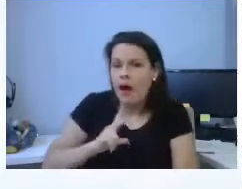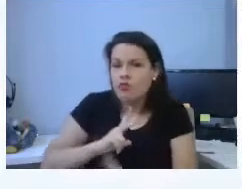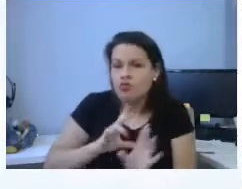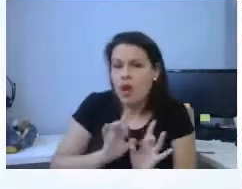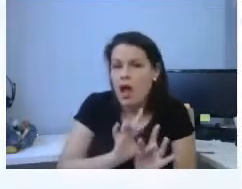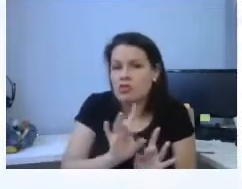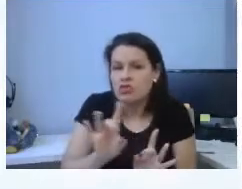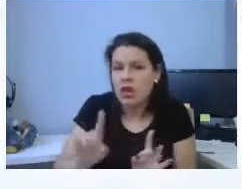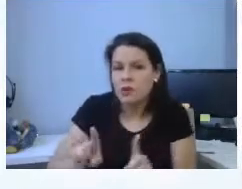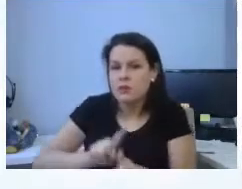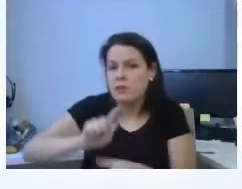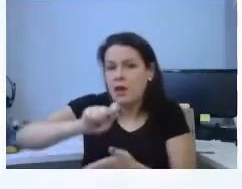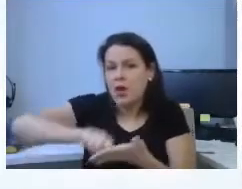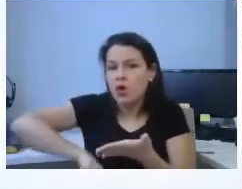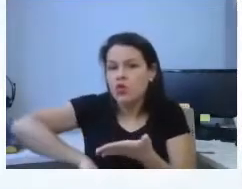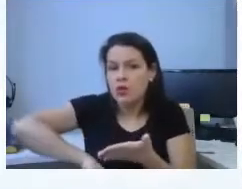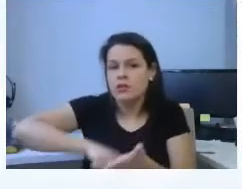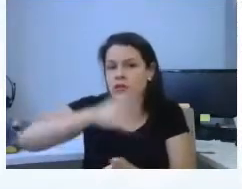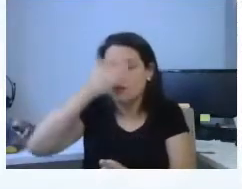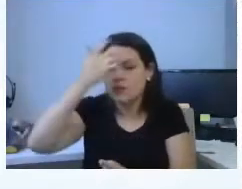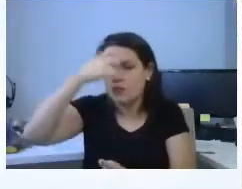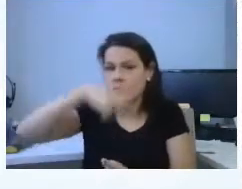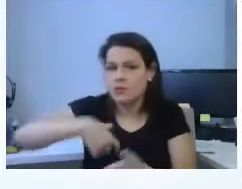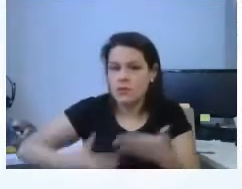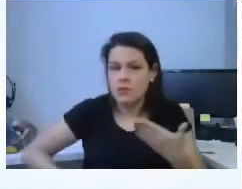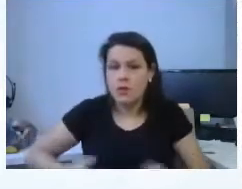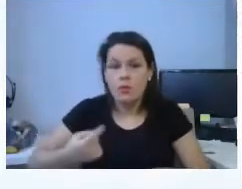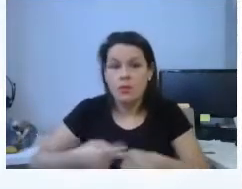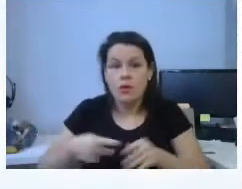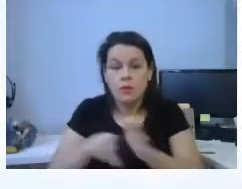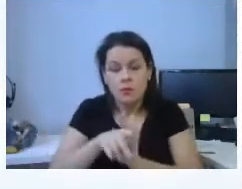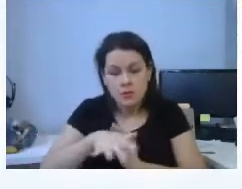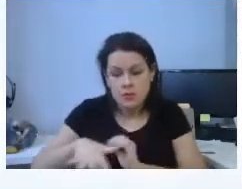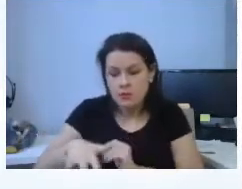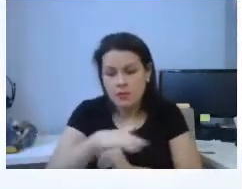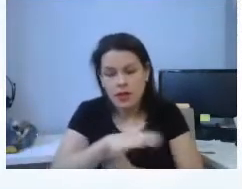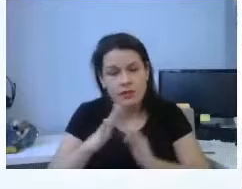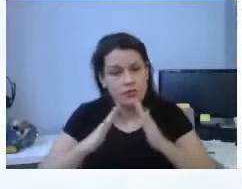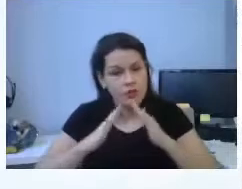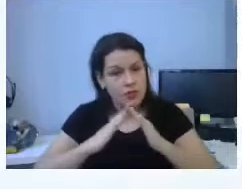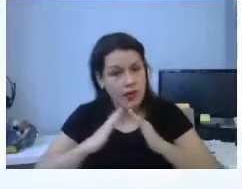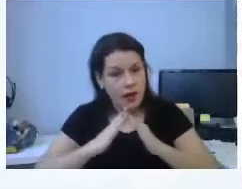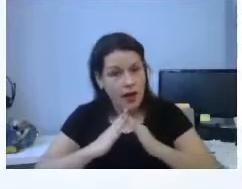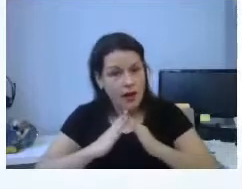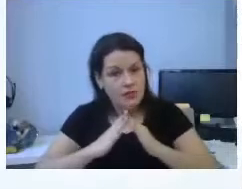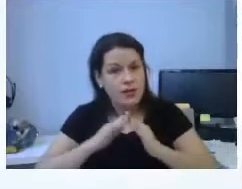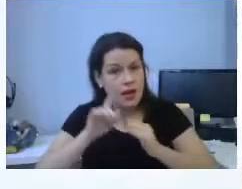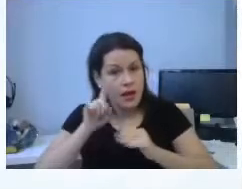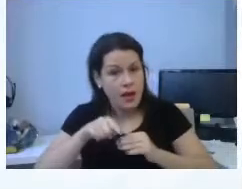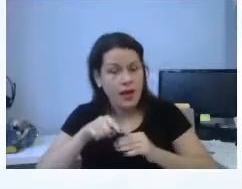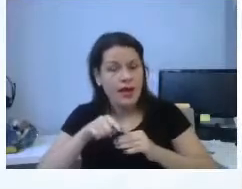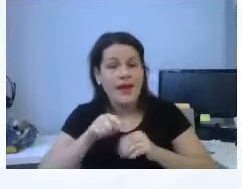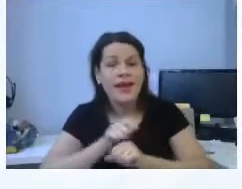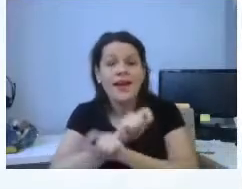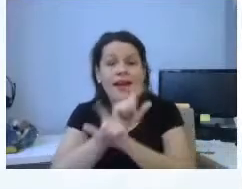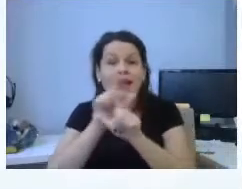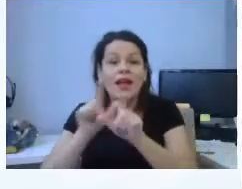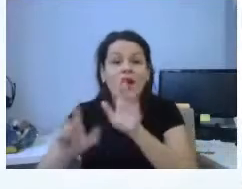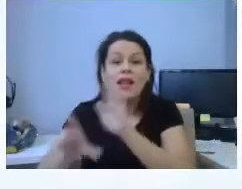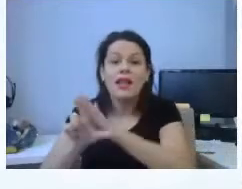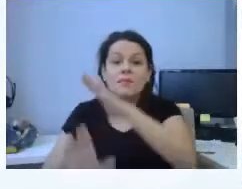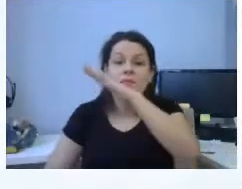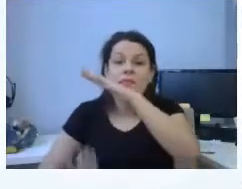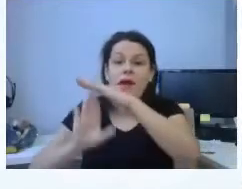a autorização do trabalhador, porque aquele ambiente doméstico ele é resguardado pela Constituição para não possa